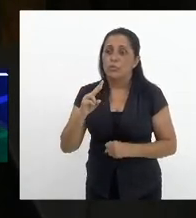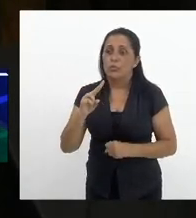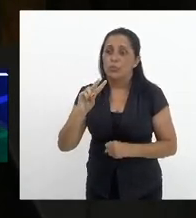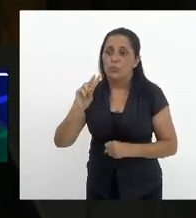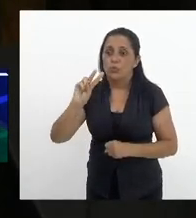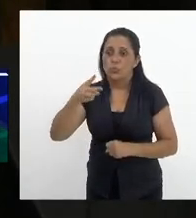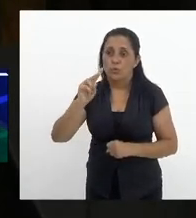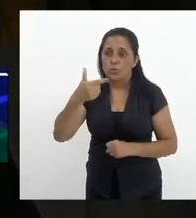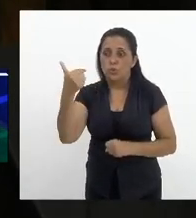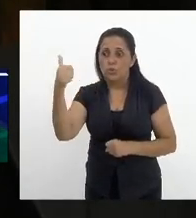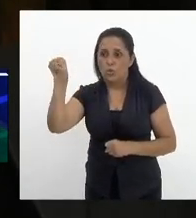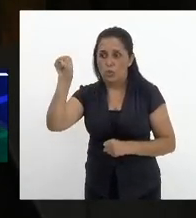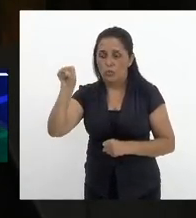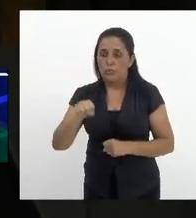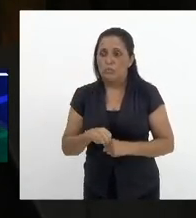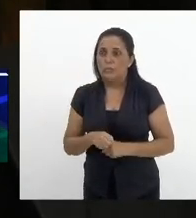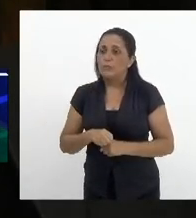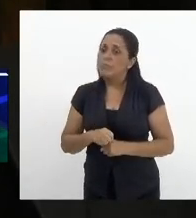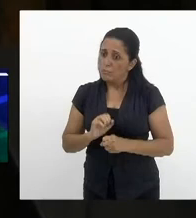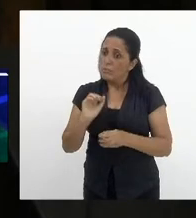2018,